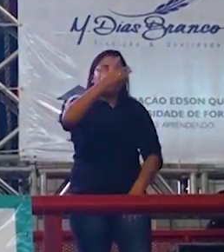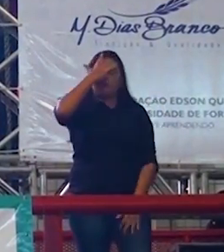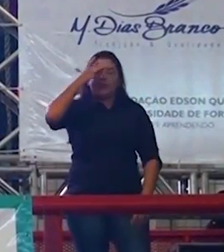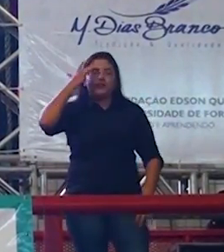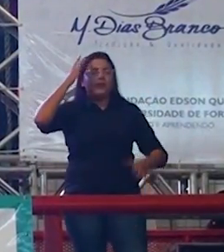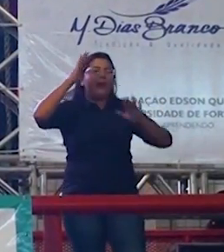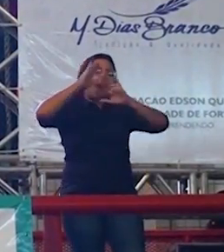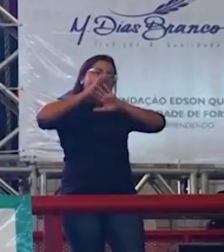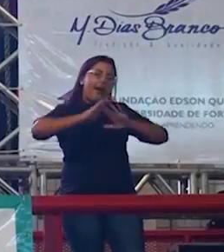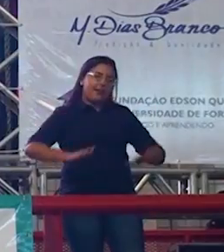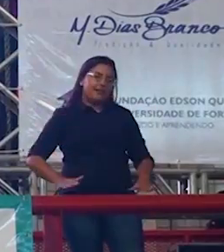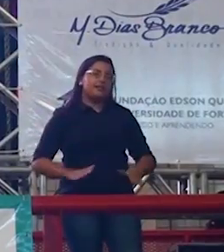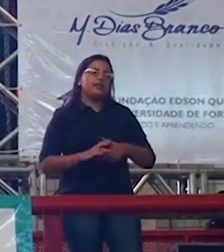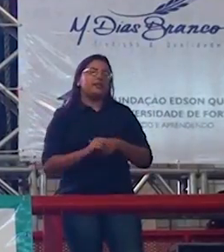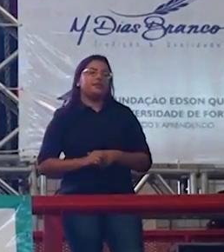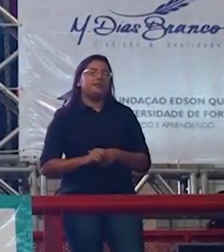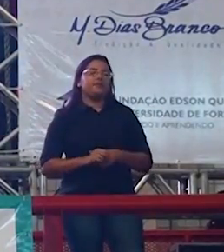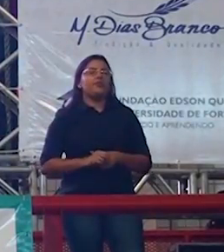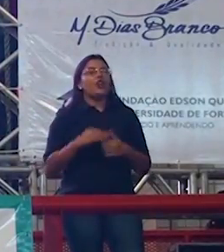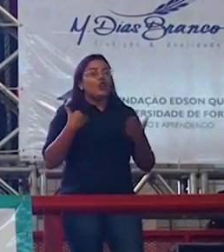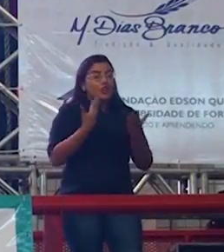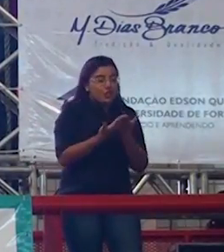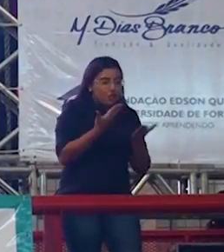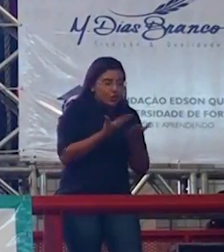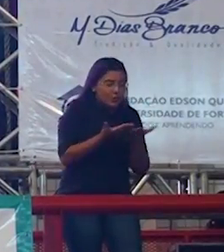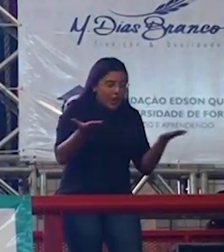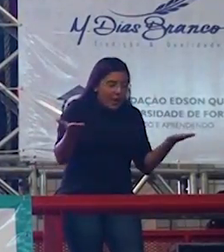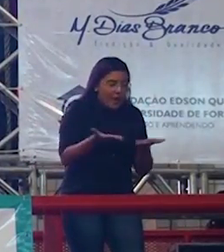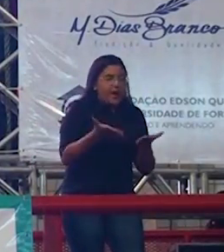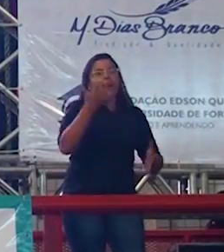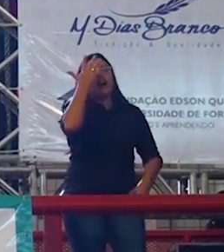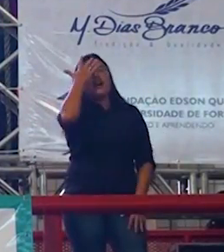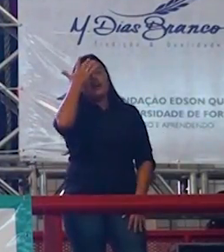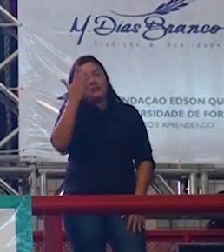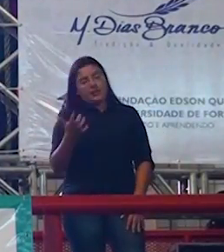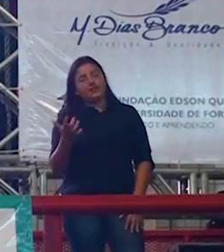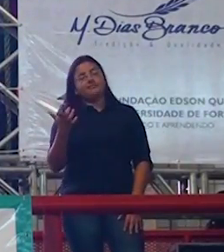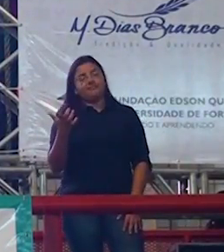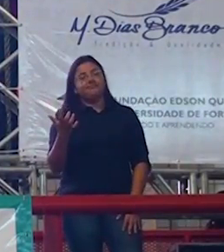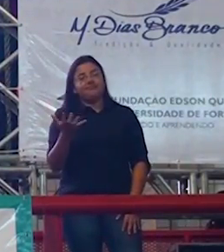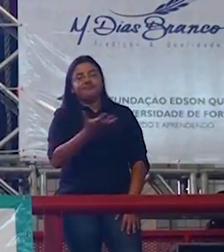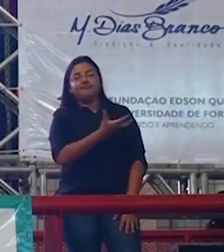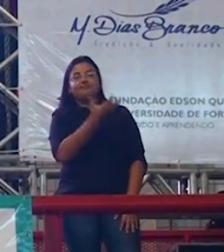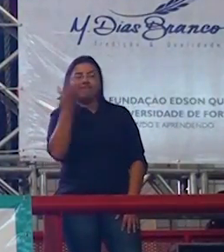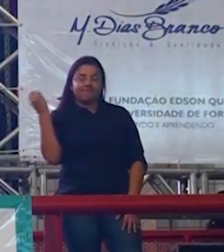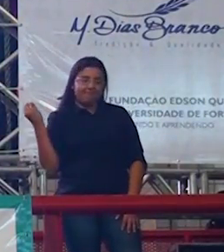todos nós, o que a gente estuda hoje, amanhã, se você